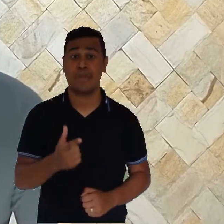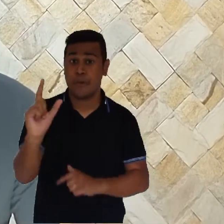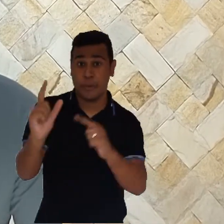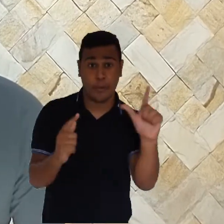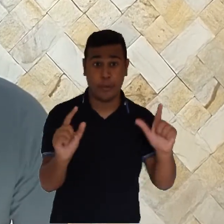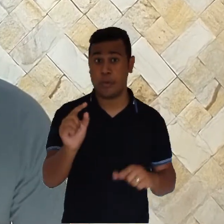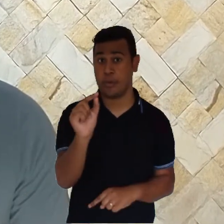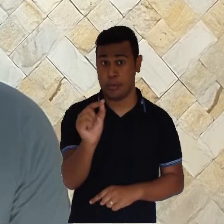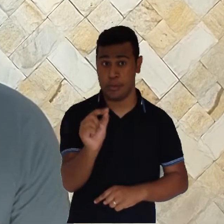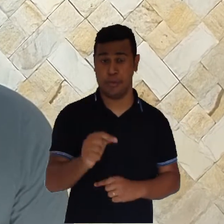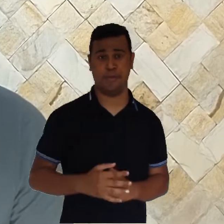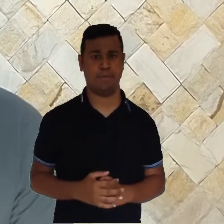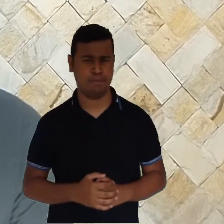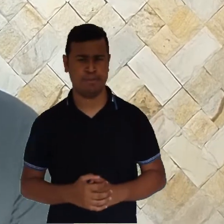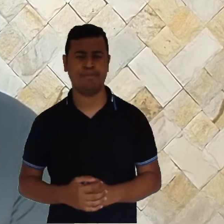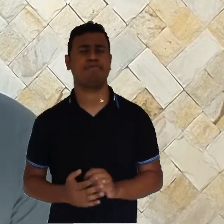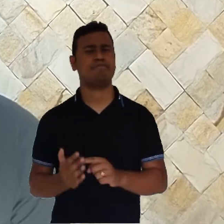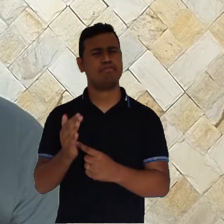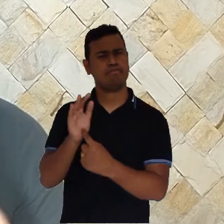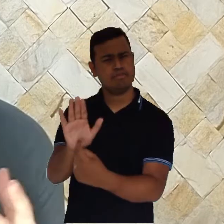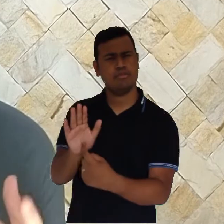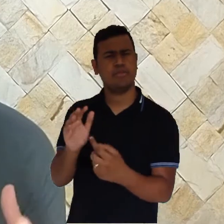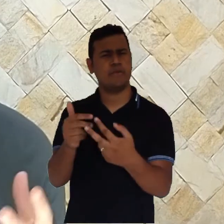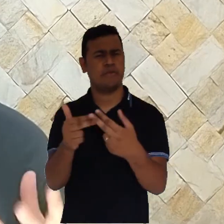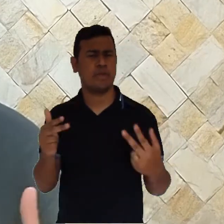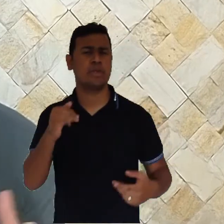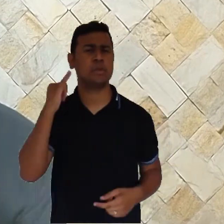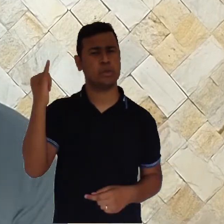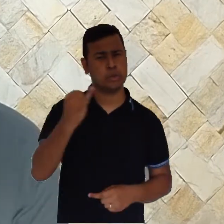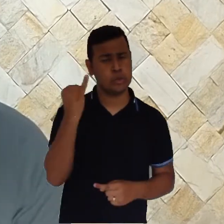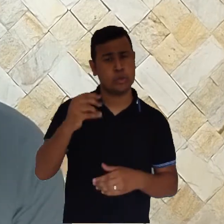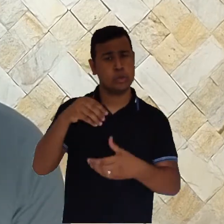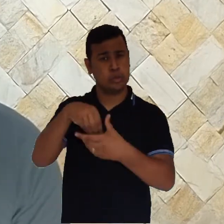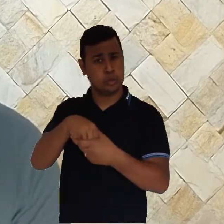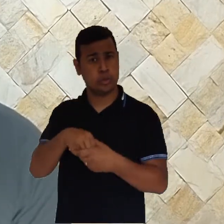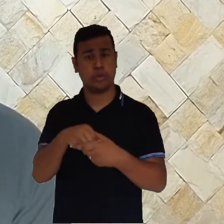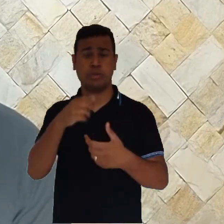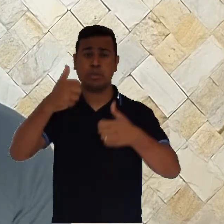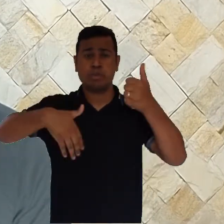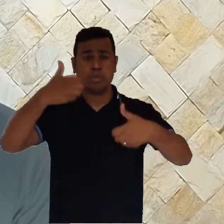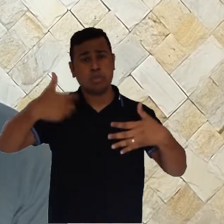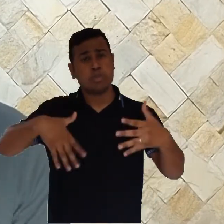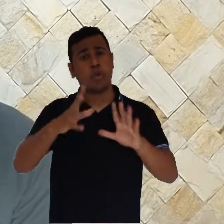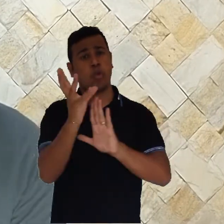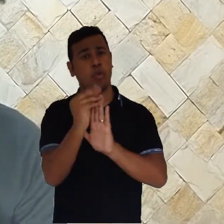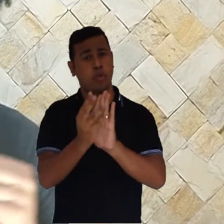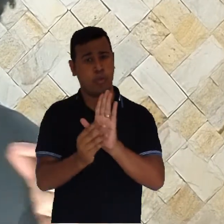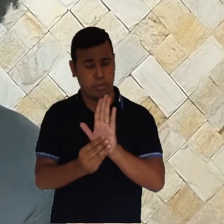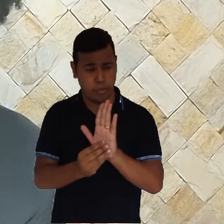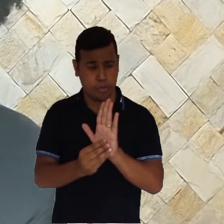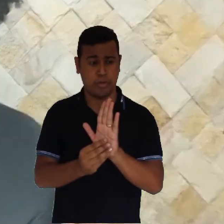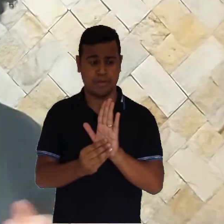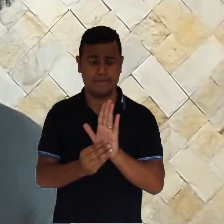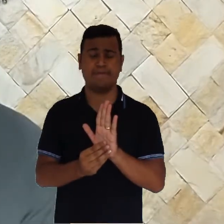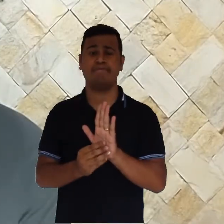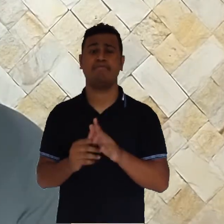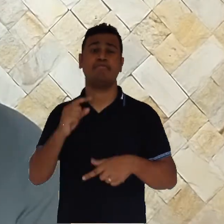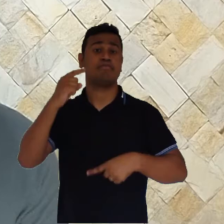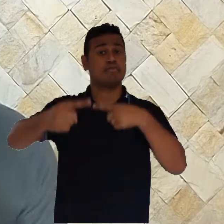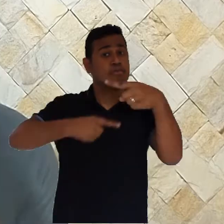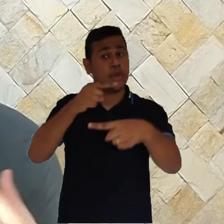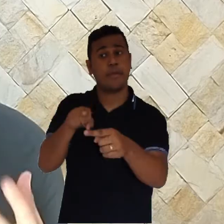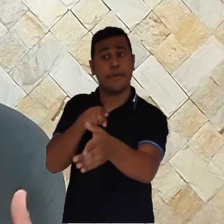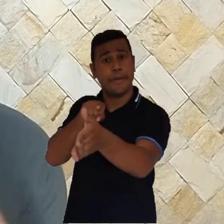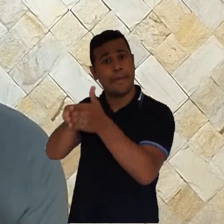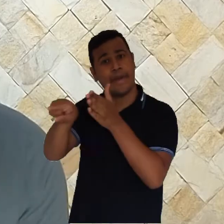como evidenciar partes relevantes durante a explicação do conteúdo para posteriormente retomar com